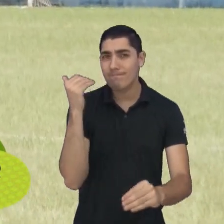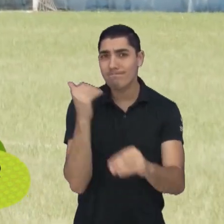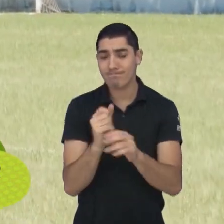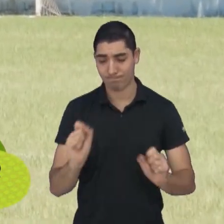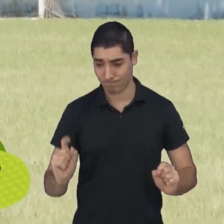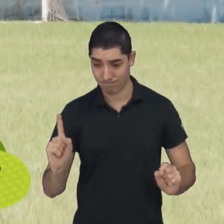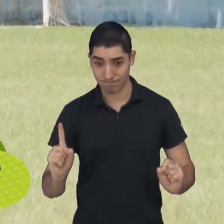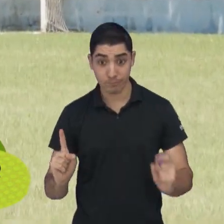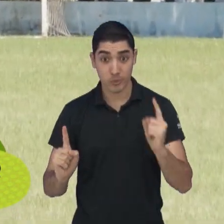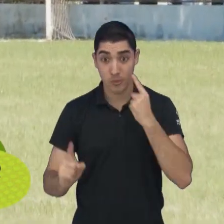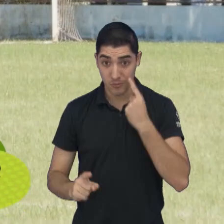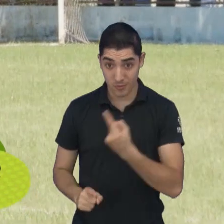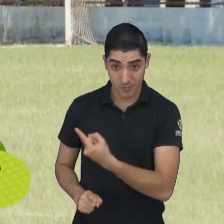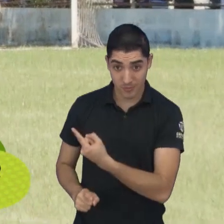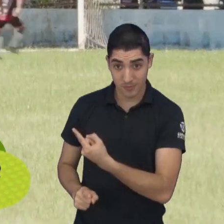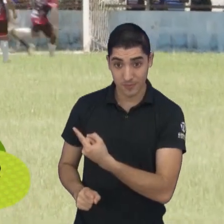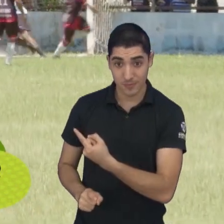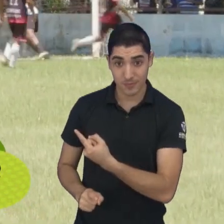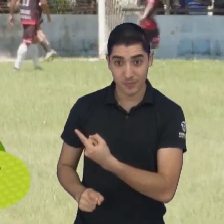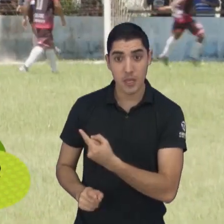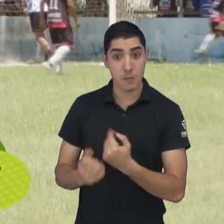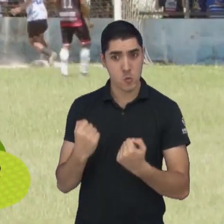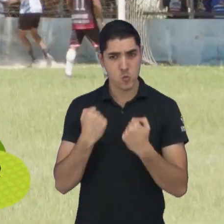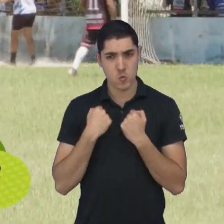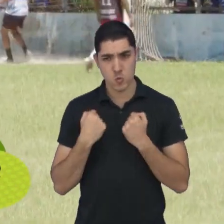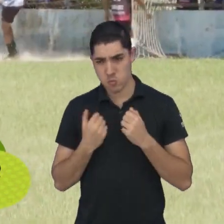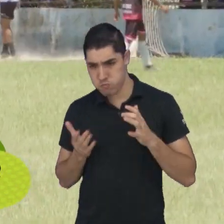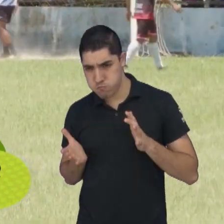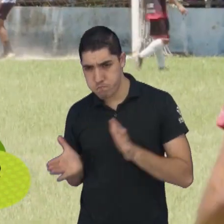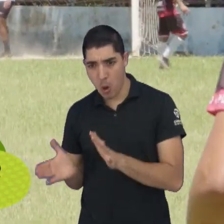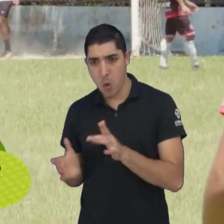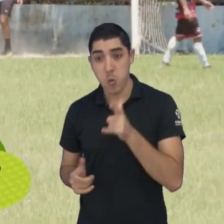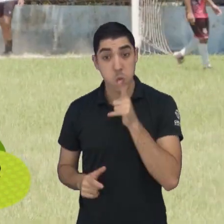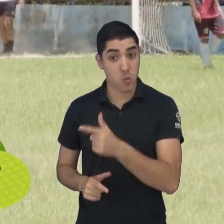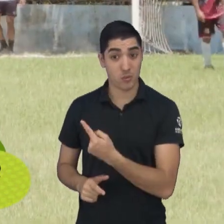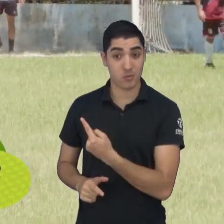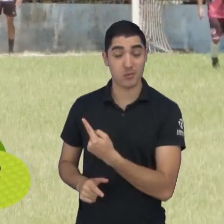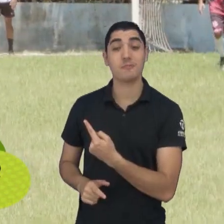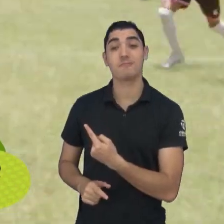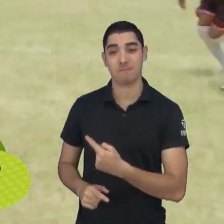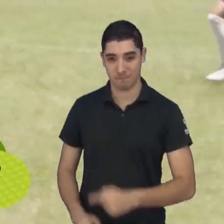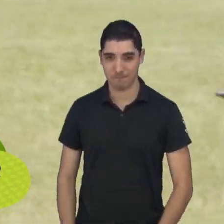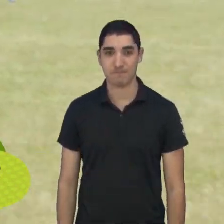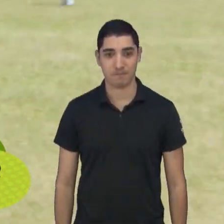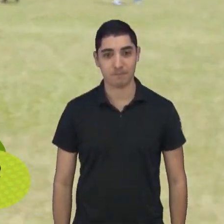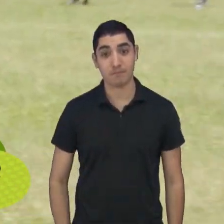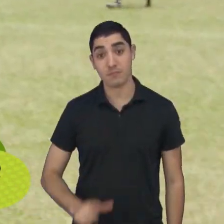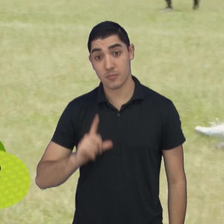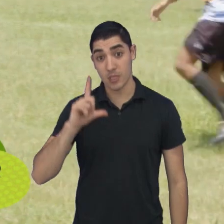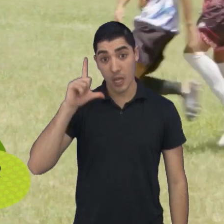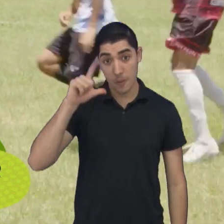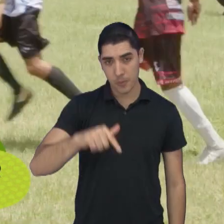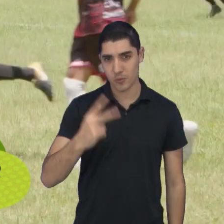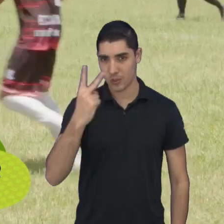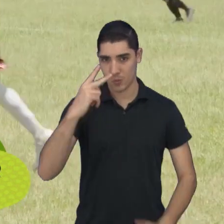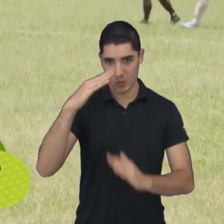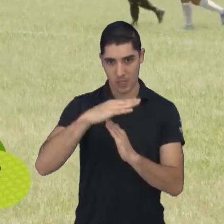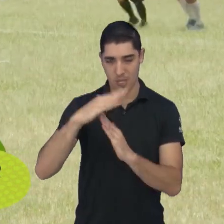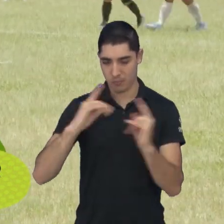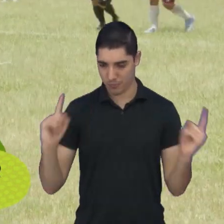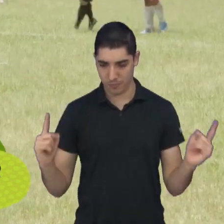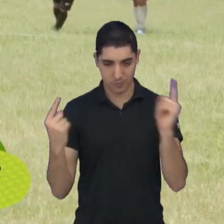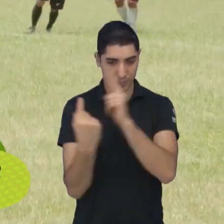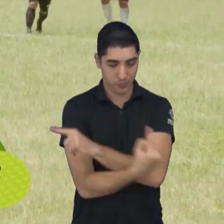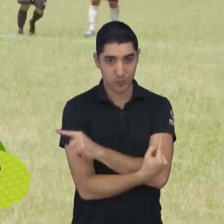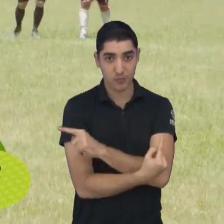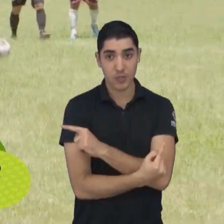saiu nessa bola chuveirada na área, mas o goleiro Rafael salvou 2 vezes. A segunda etapa começou com o